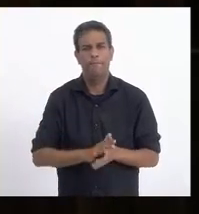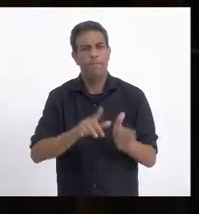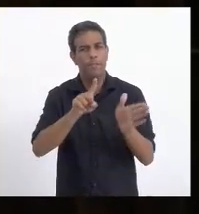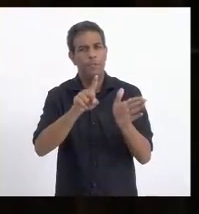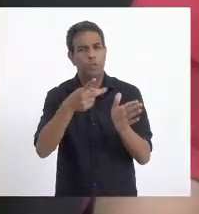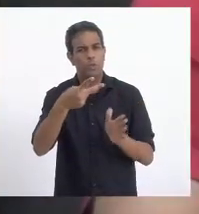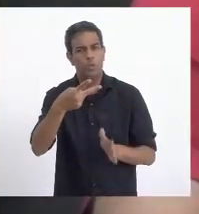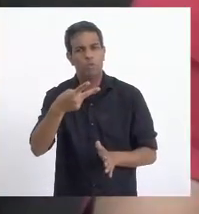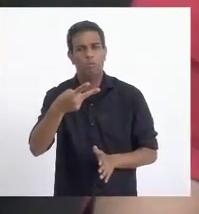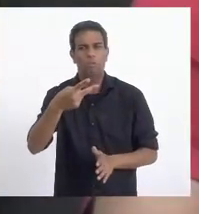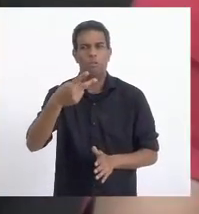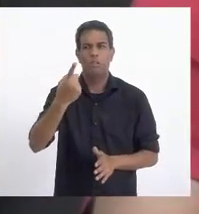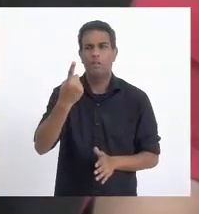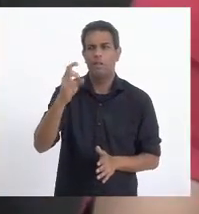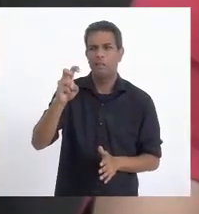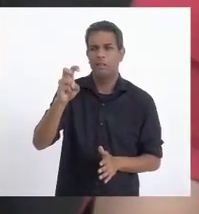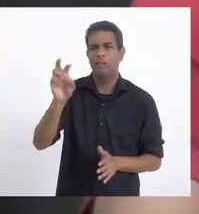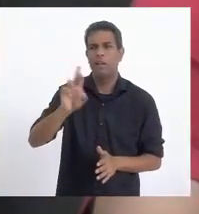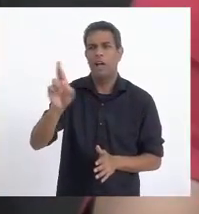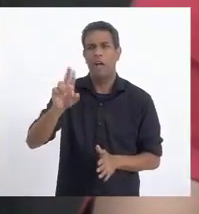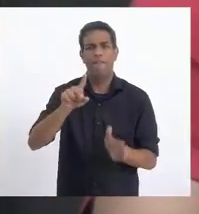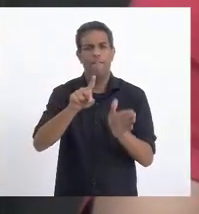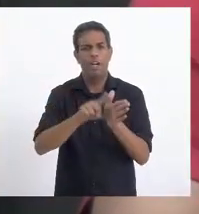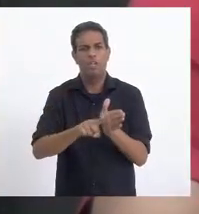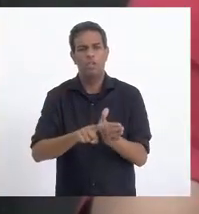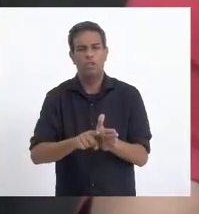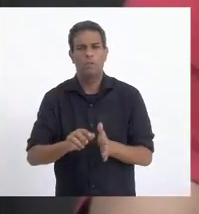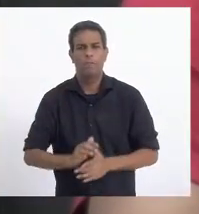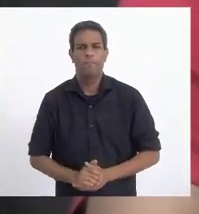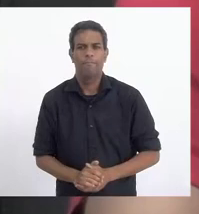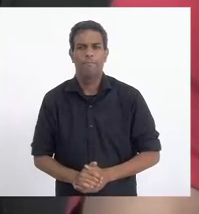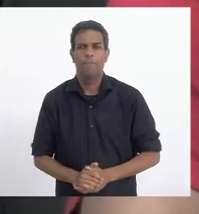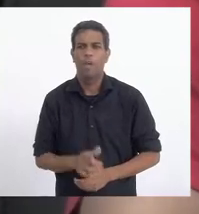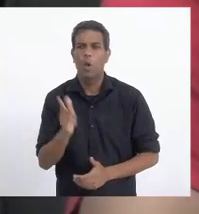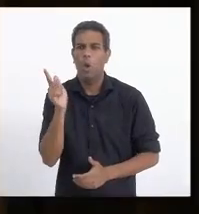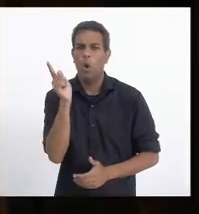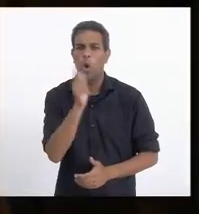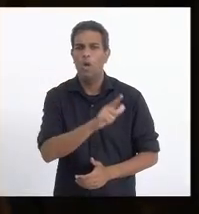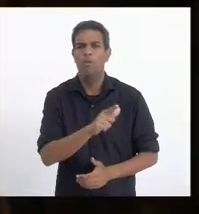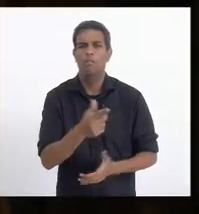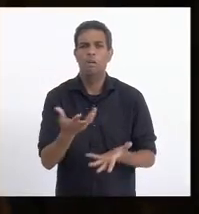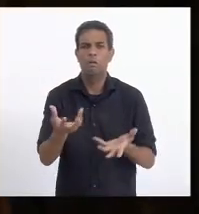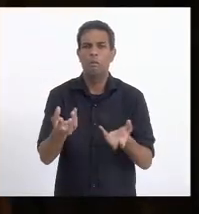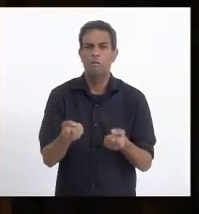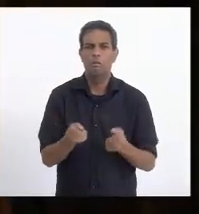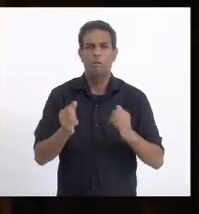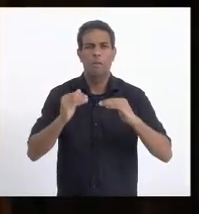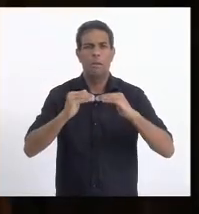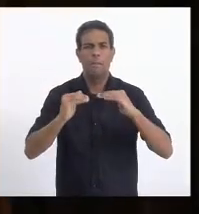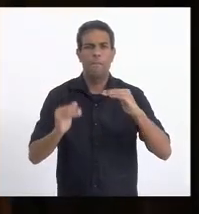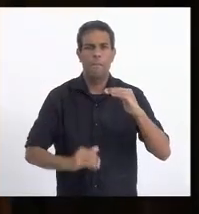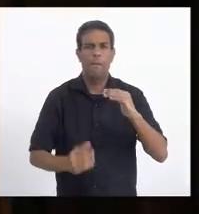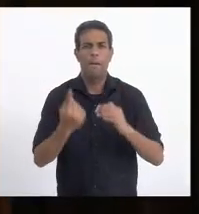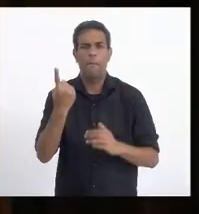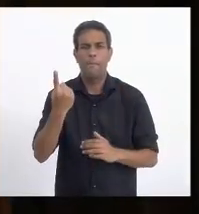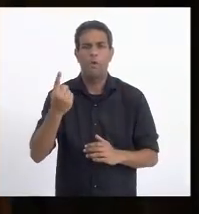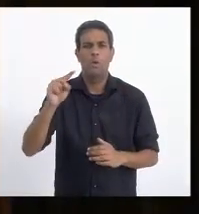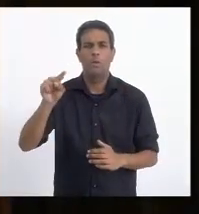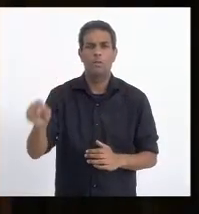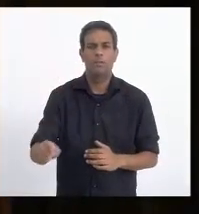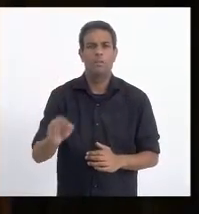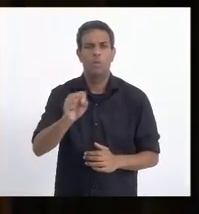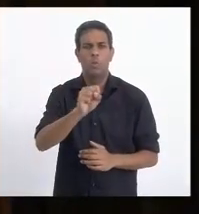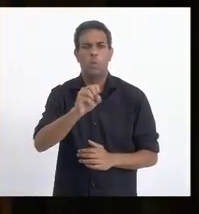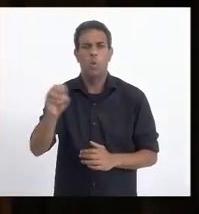descontar 215 reais vai passar ganhar menos de 1.800 reais